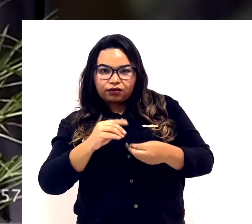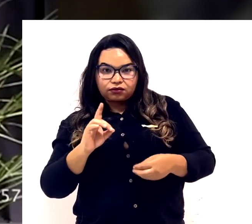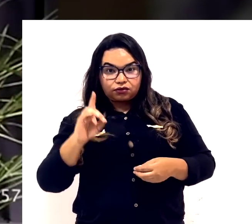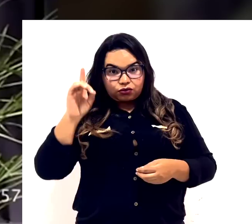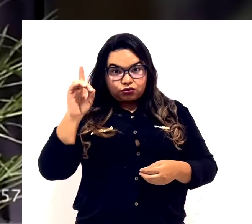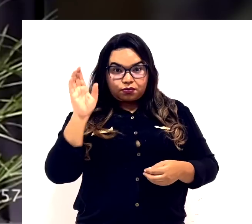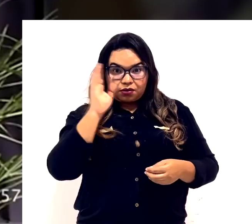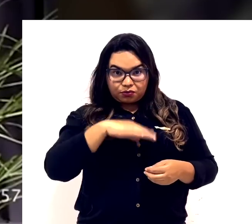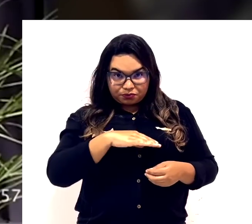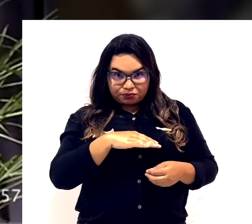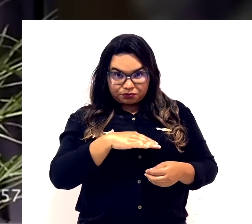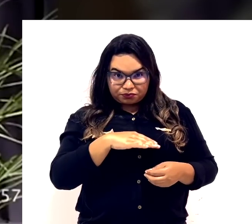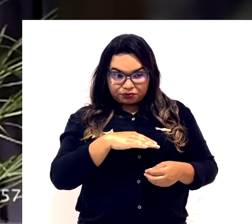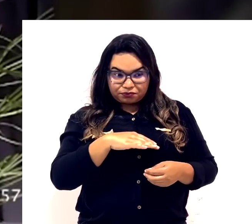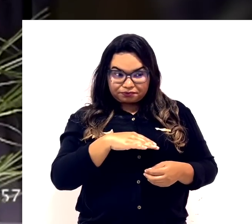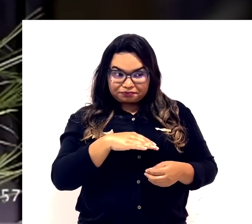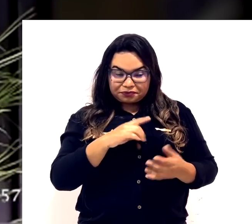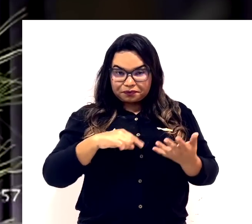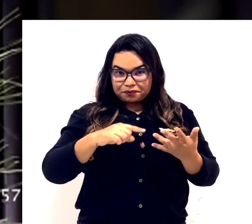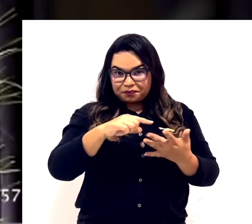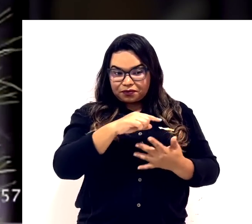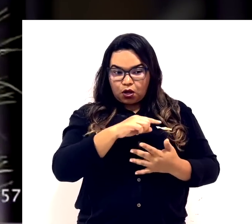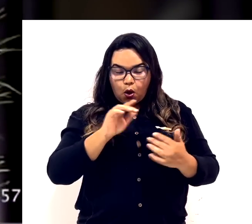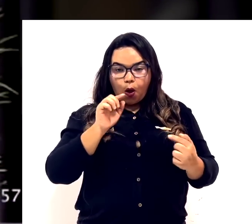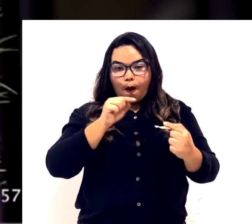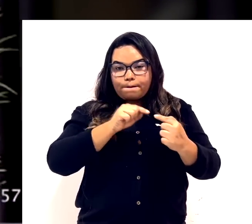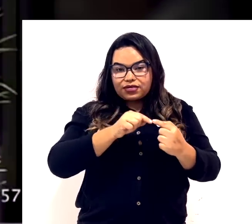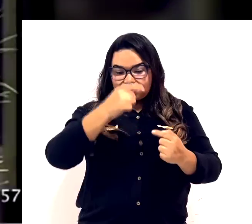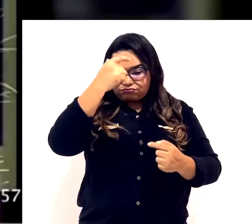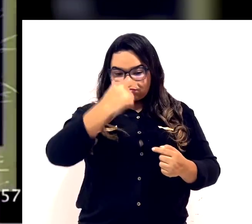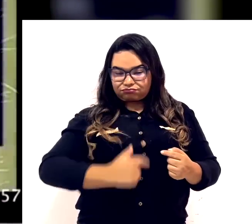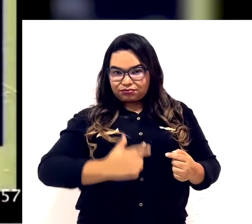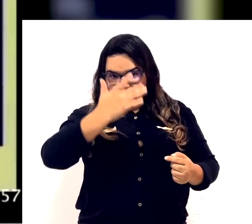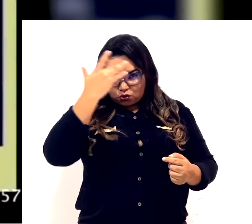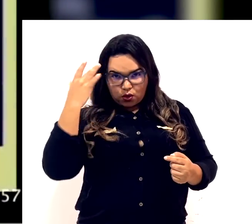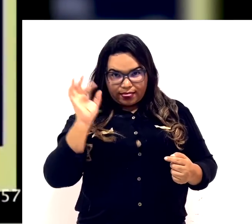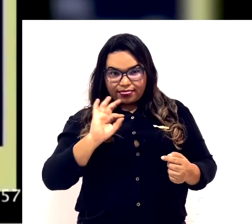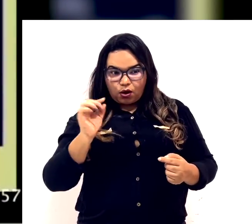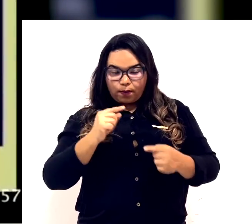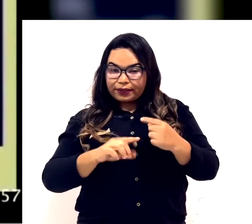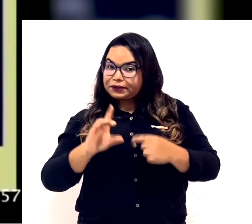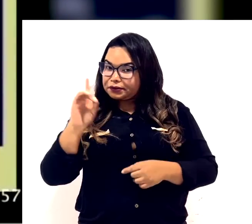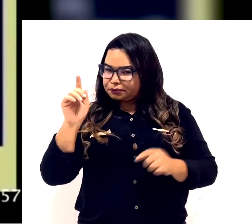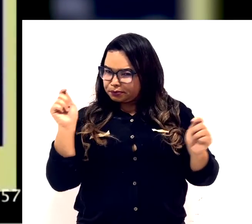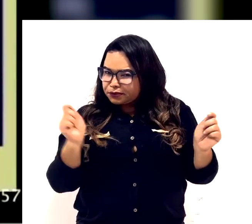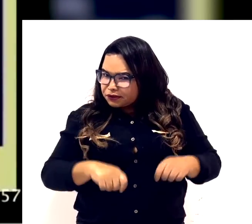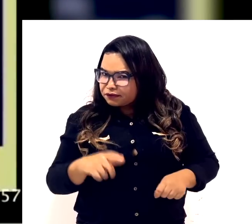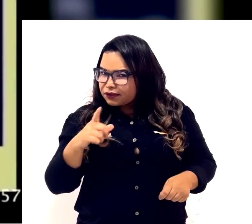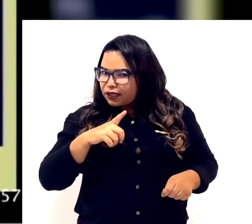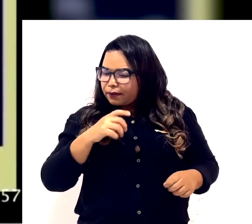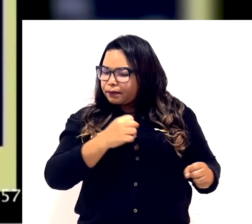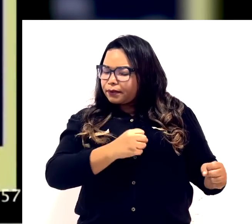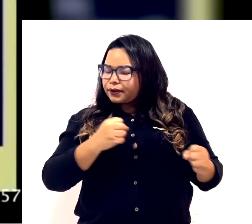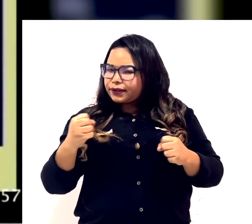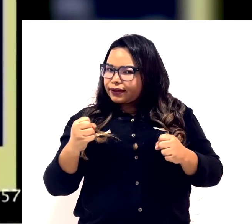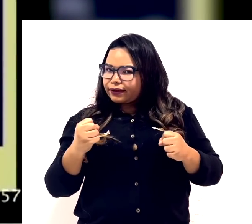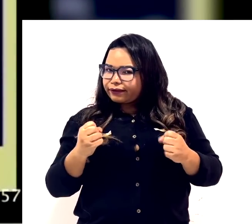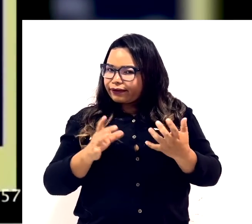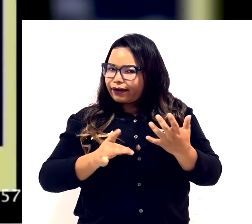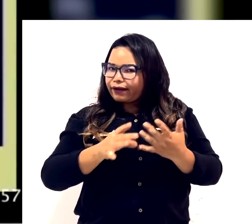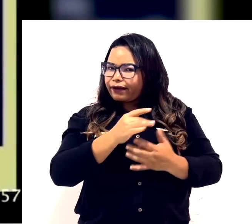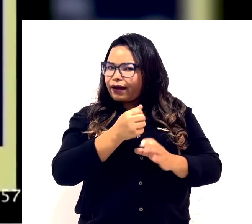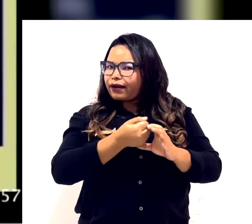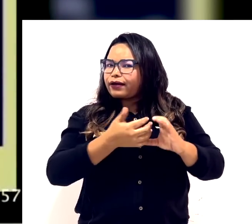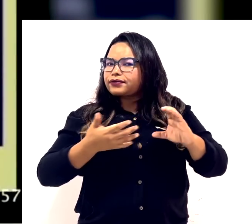é possível? Aqui nós temos um ponto em que Paulo, estamos lendo Romanismo e Reforma de